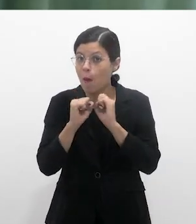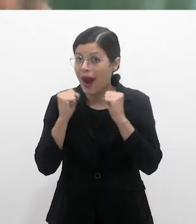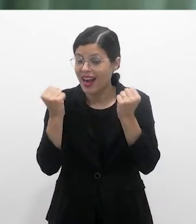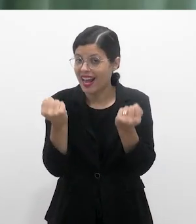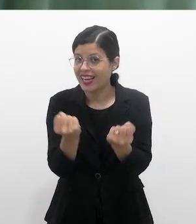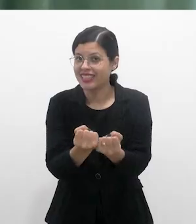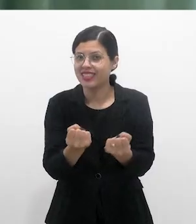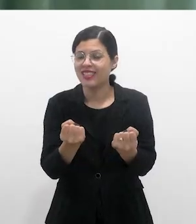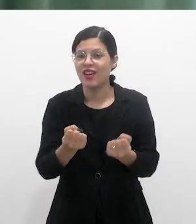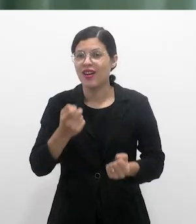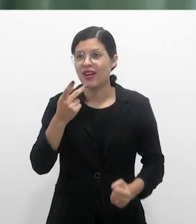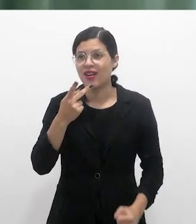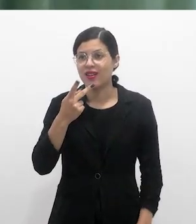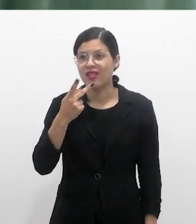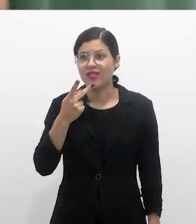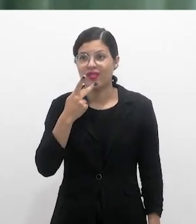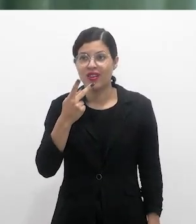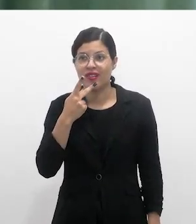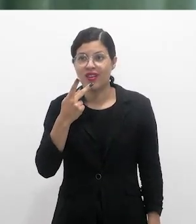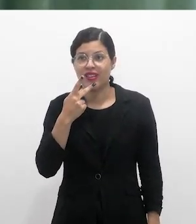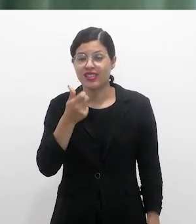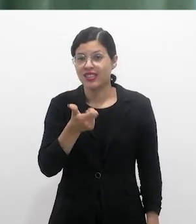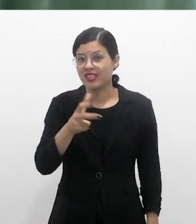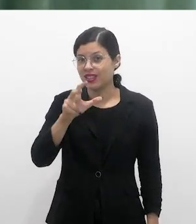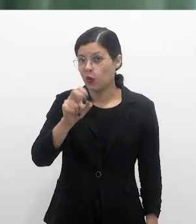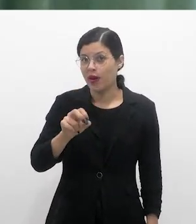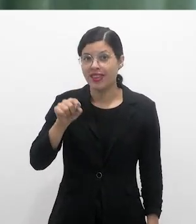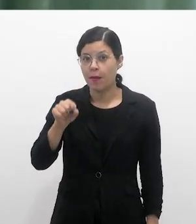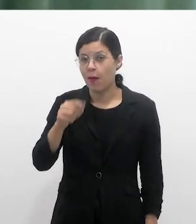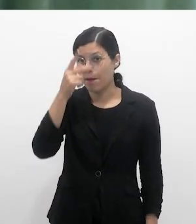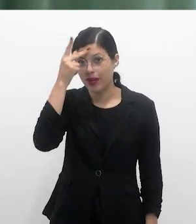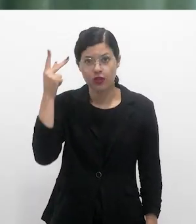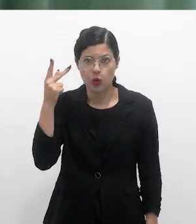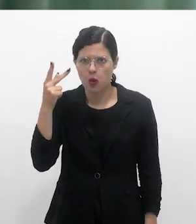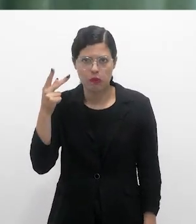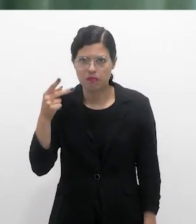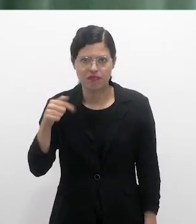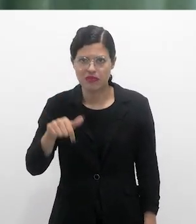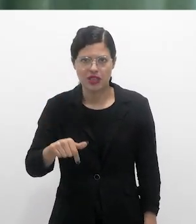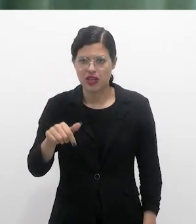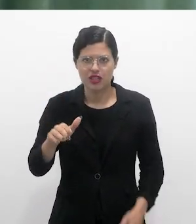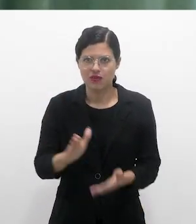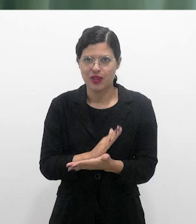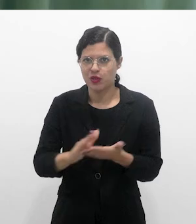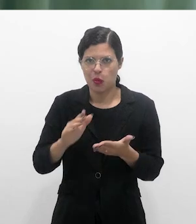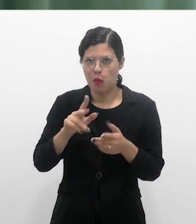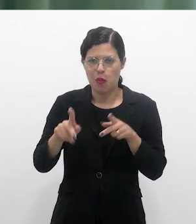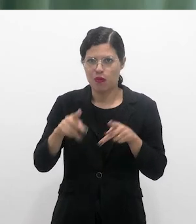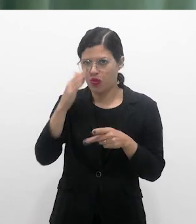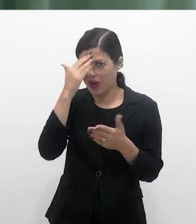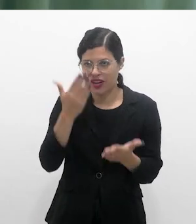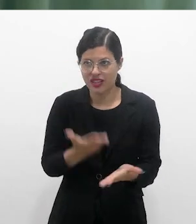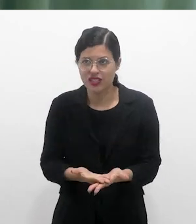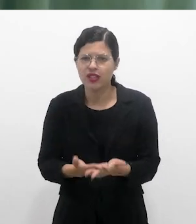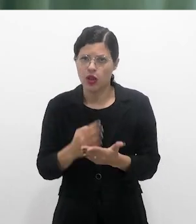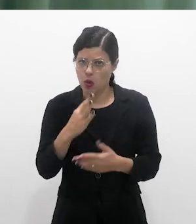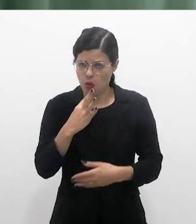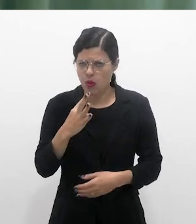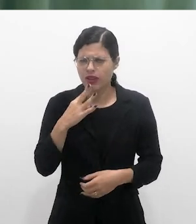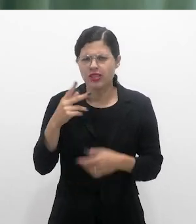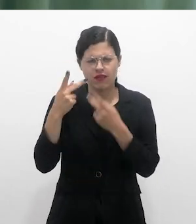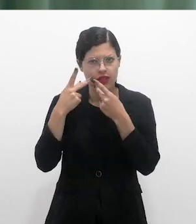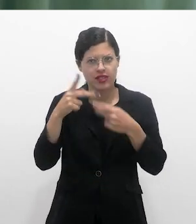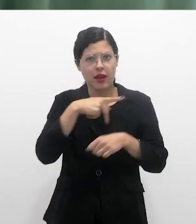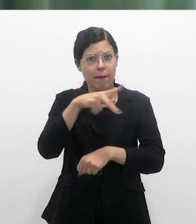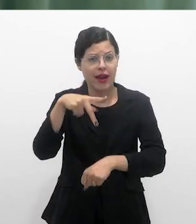Maracanã, que quando você falava, joguei com 150 mil pessoas, os caras não acreditavam. eu conheci países e mais